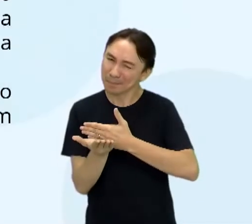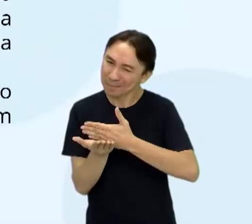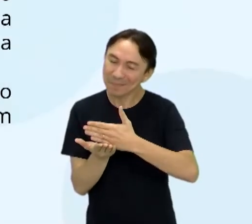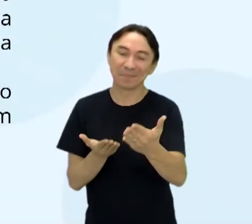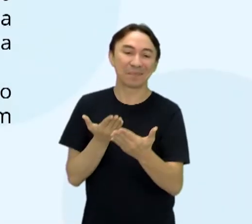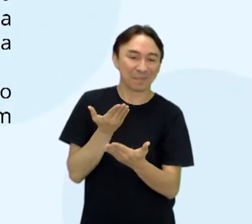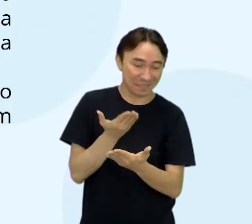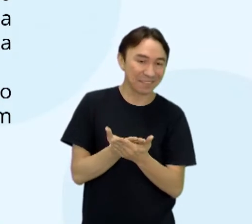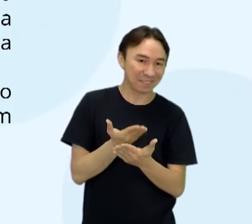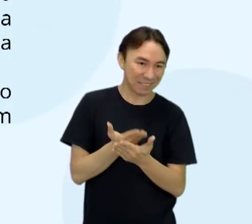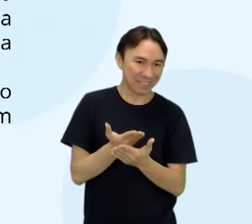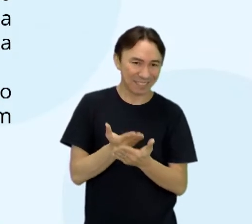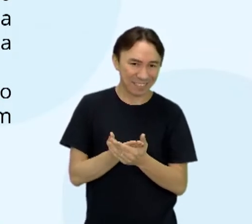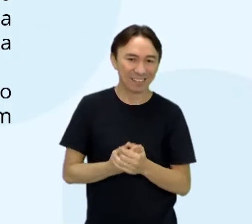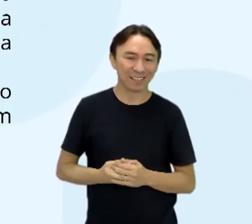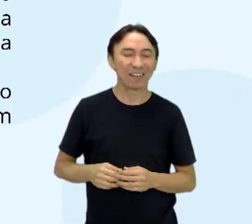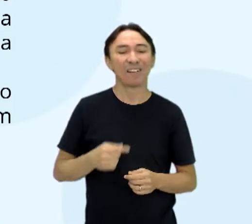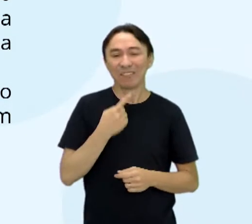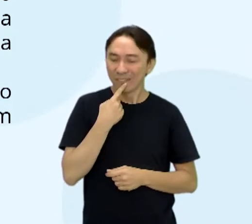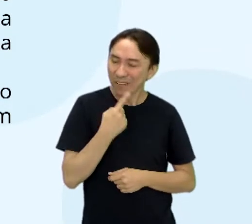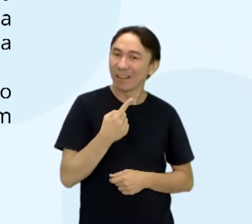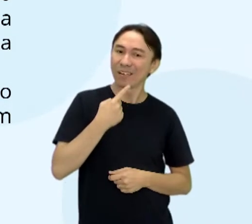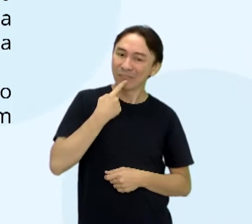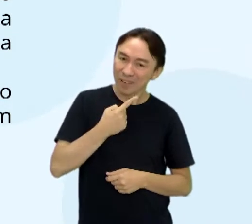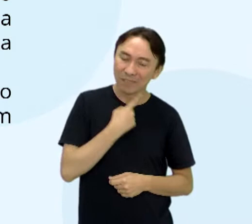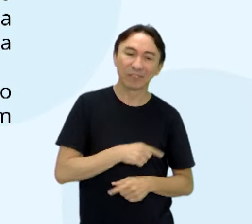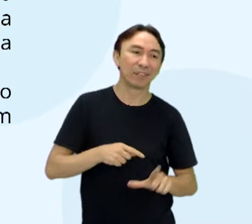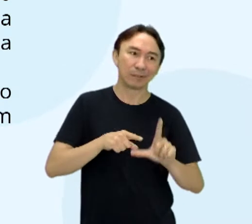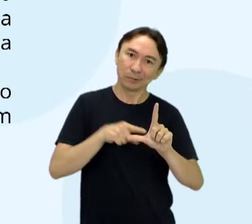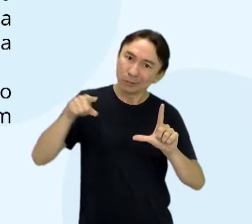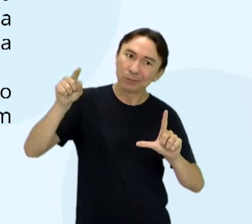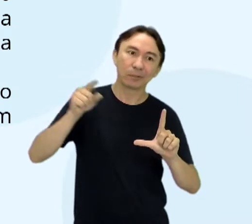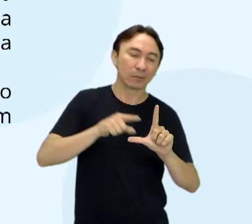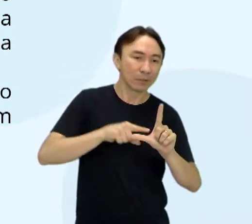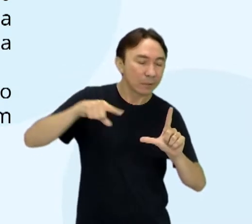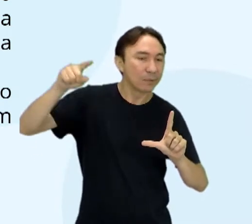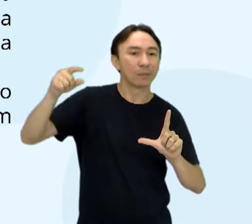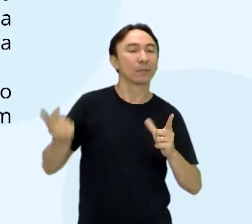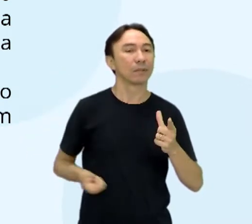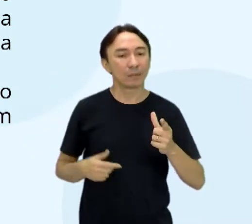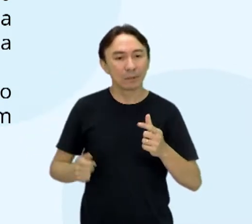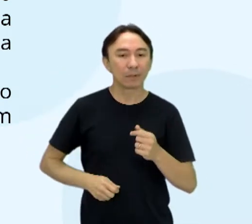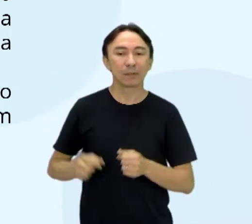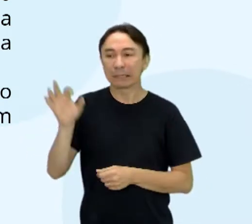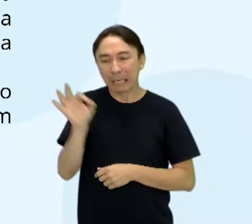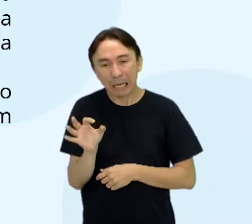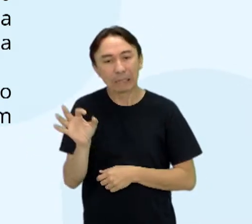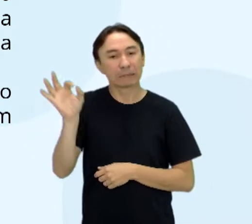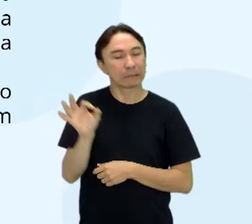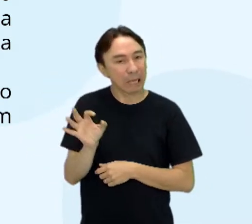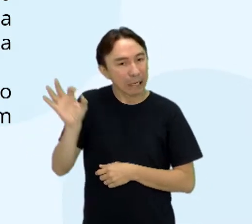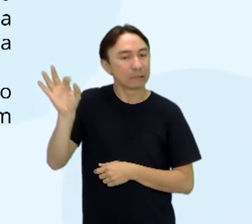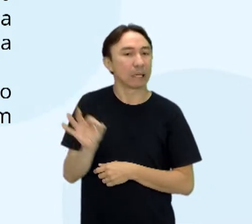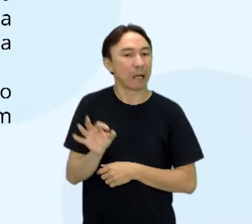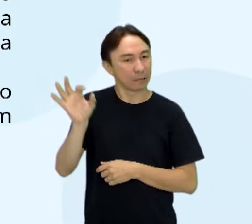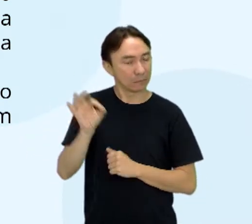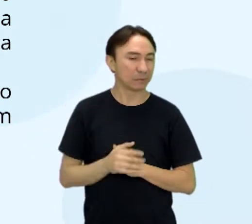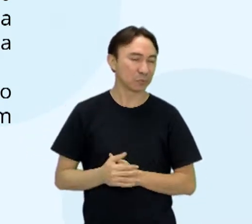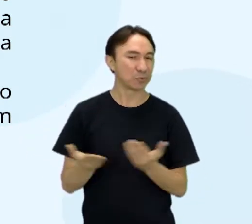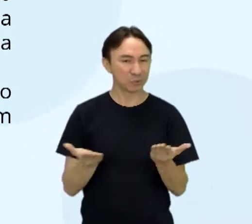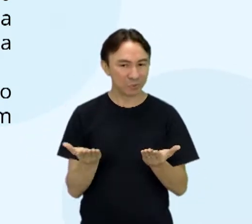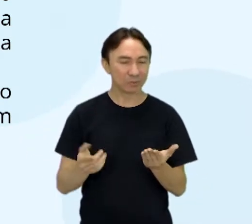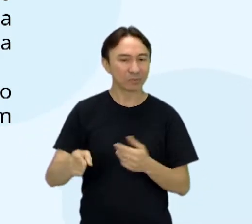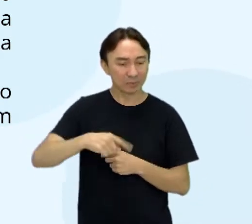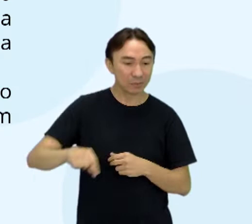muito se fala sobre índices e taxas, ok? Nessa aula vamos retomar um pouco esses conceitos, vamos fazer cálculos e mais